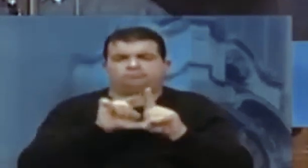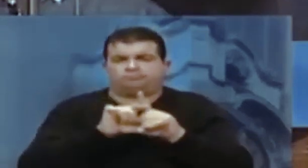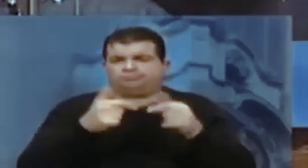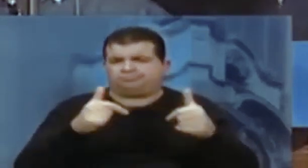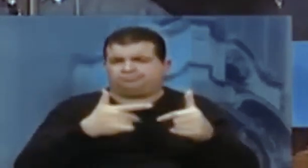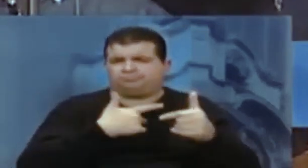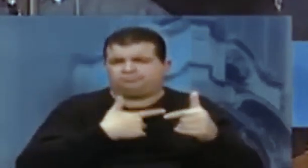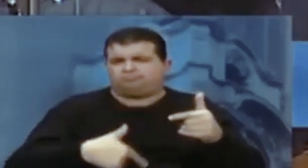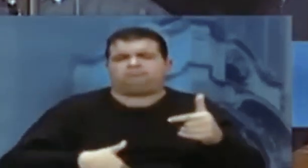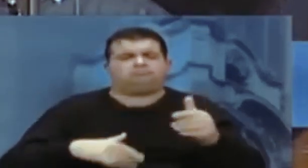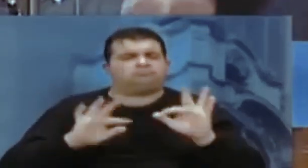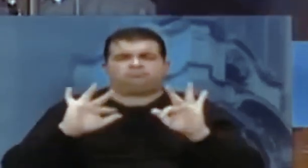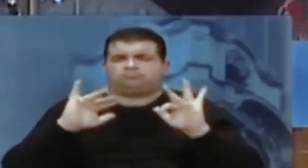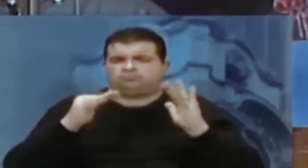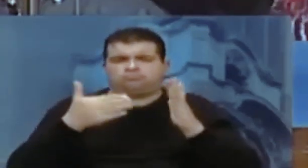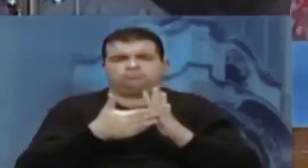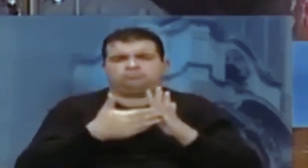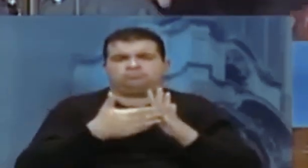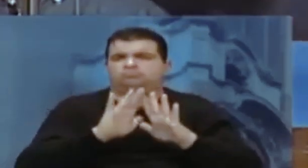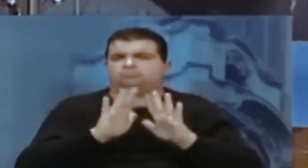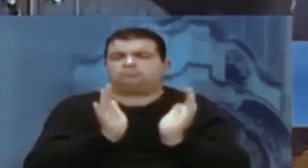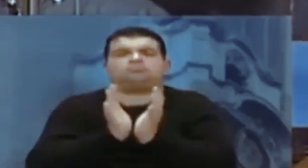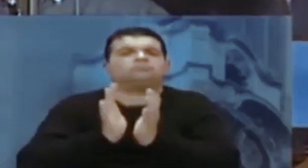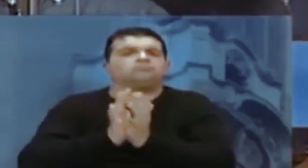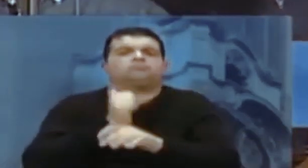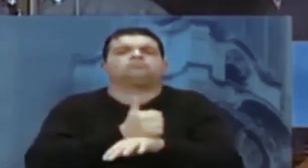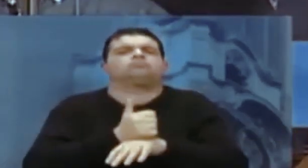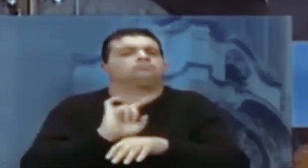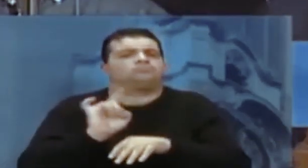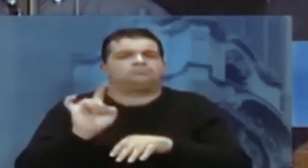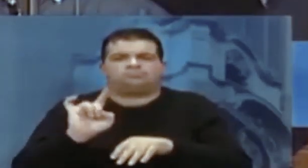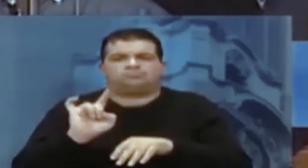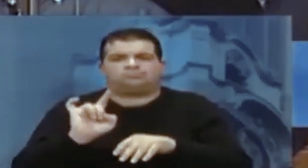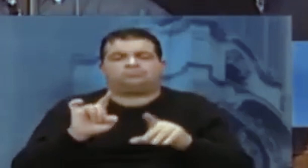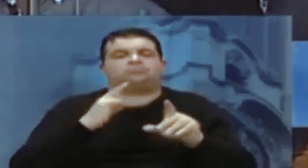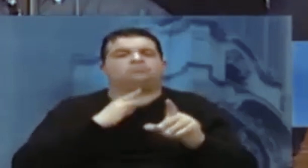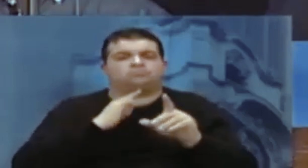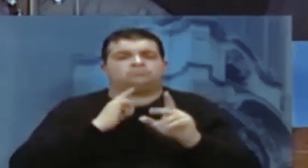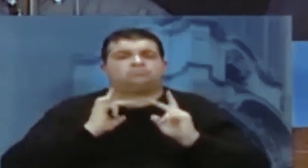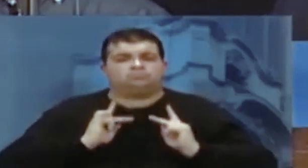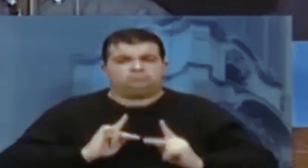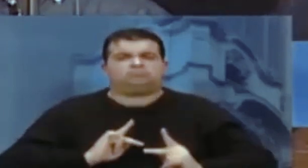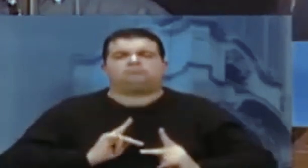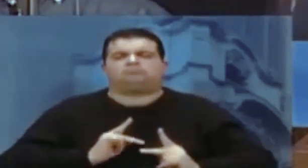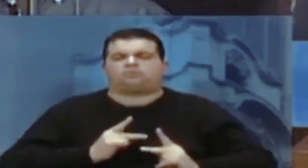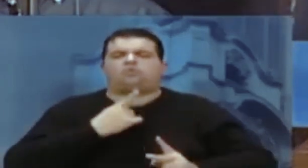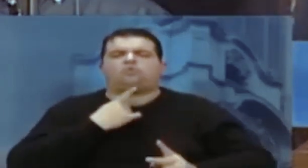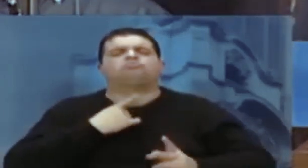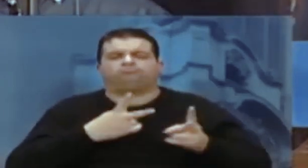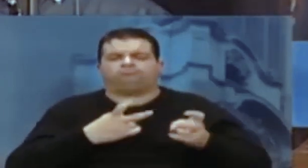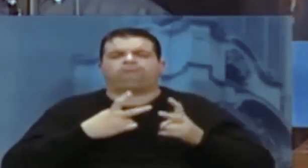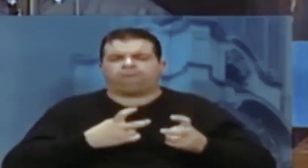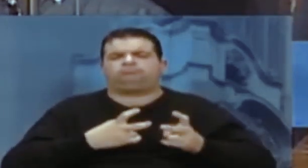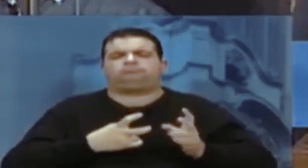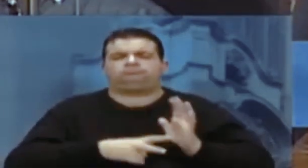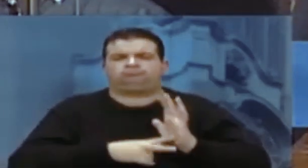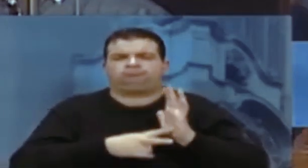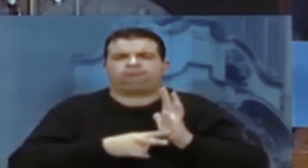comunidade, e não apenas os corporativistas e aqueles que parasitam o movimento